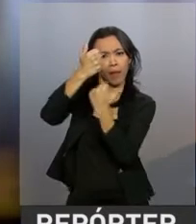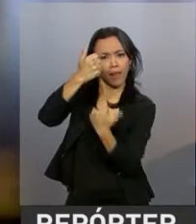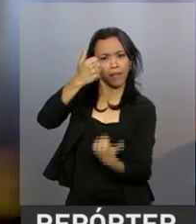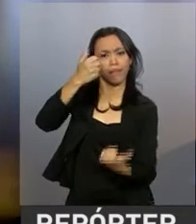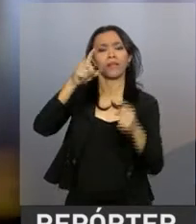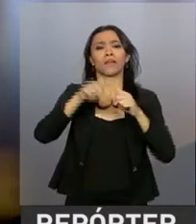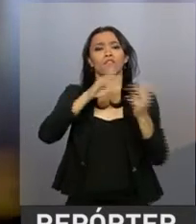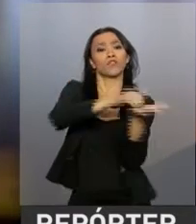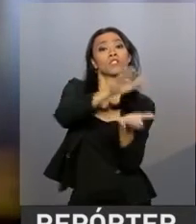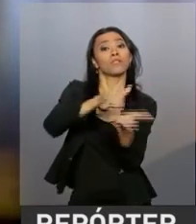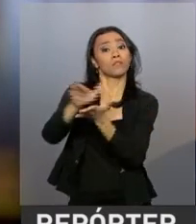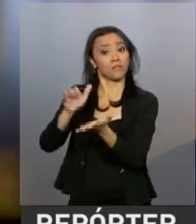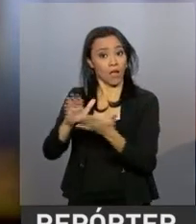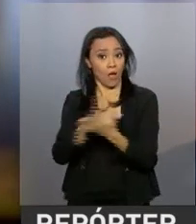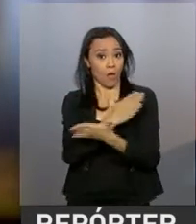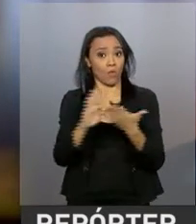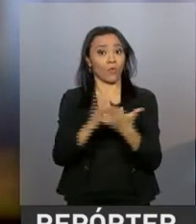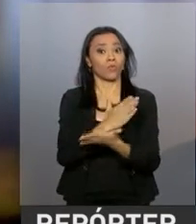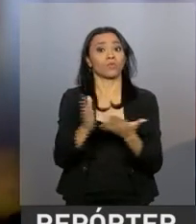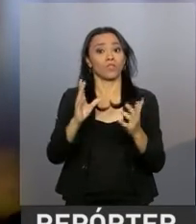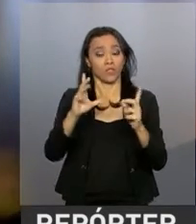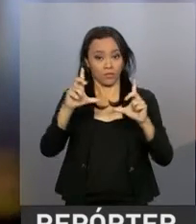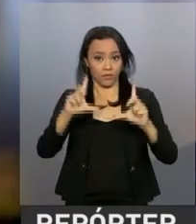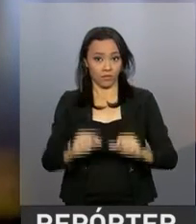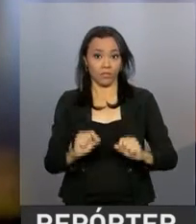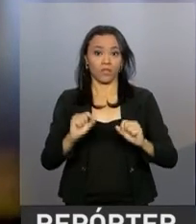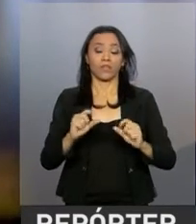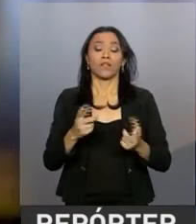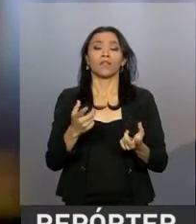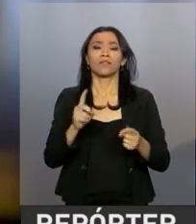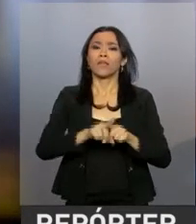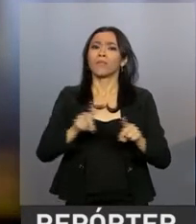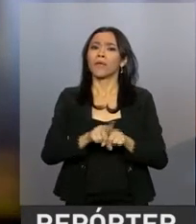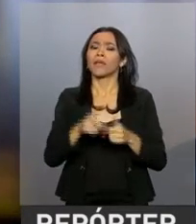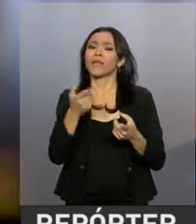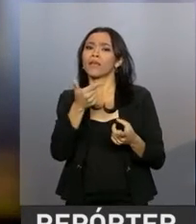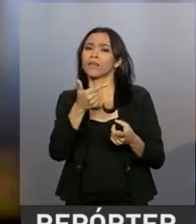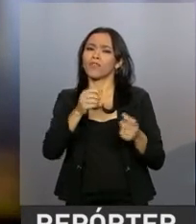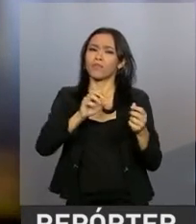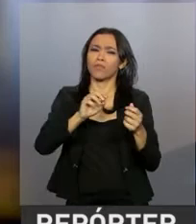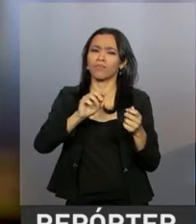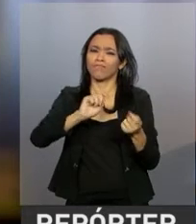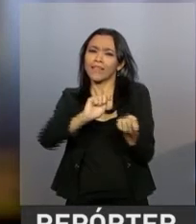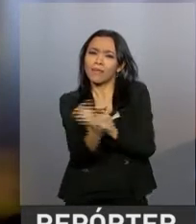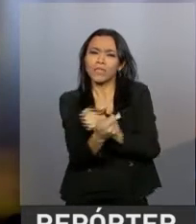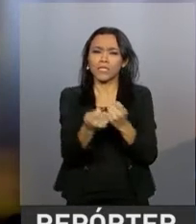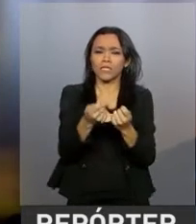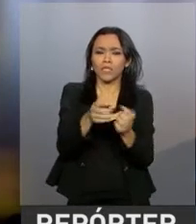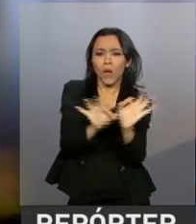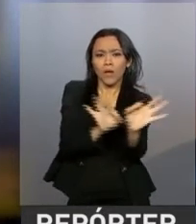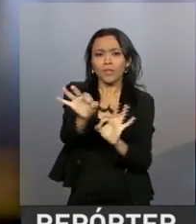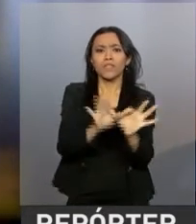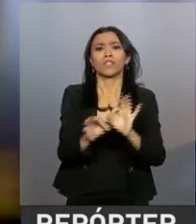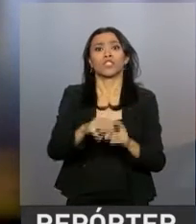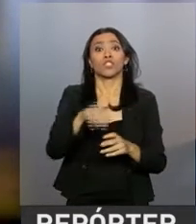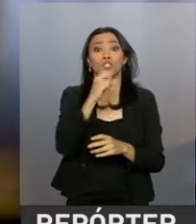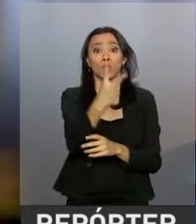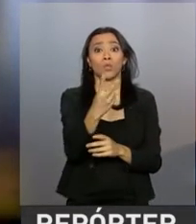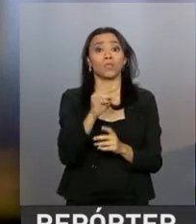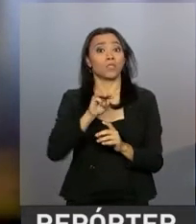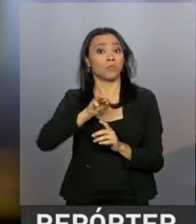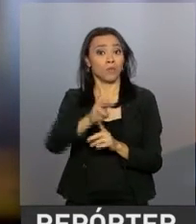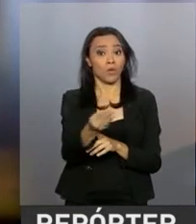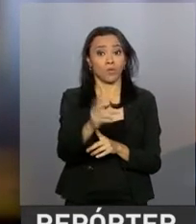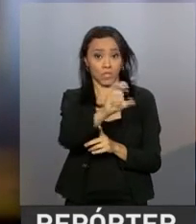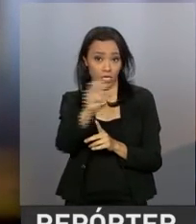foram extintos do Ministério. Ajustamos outras funções gratificadas e economizamos com isso 12 milhões e meio por ano,